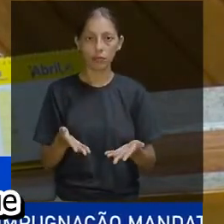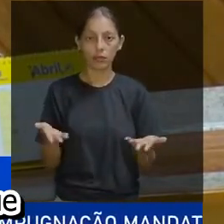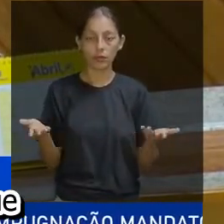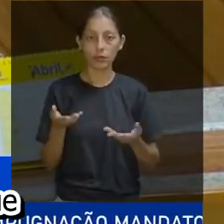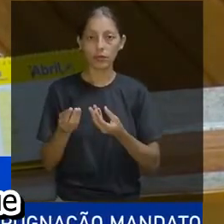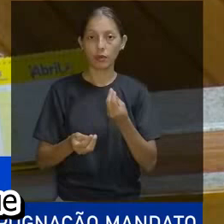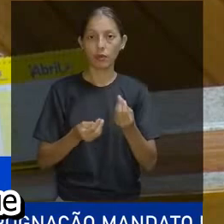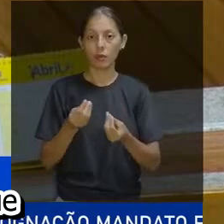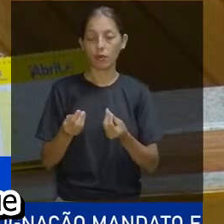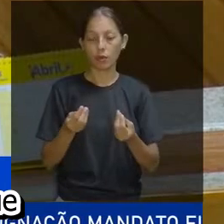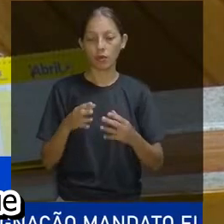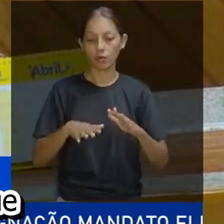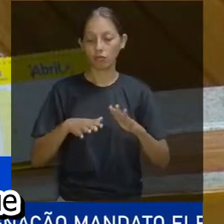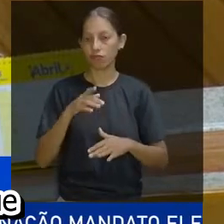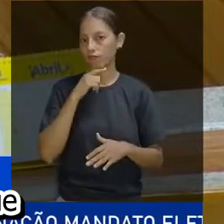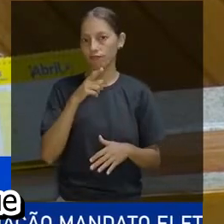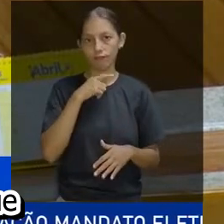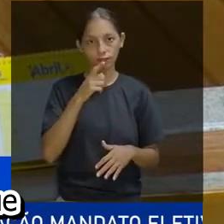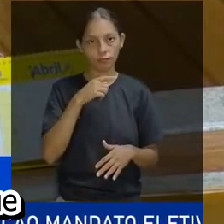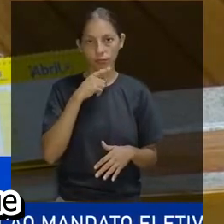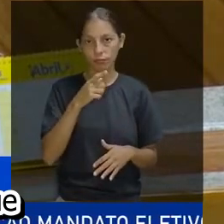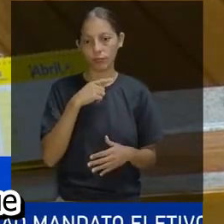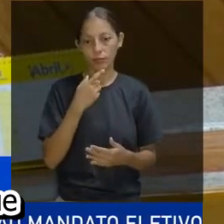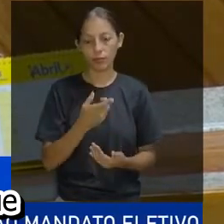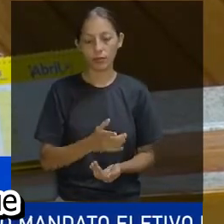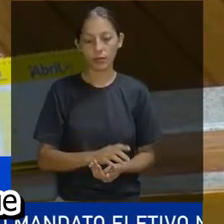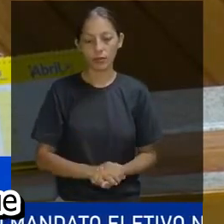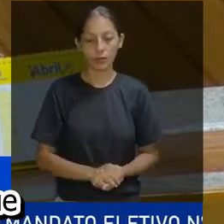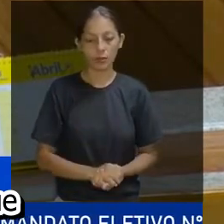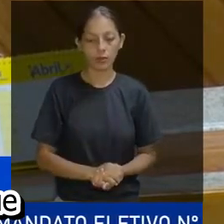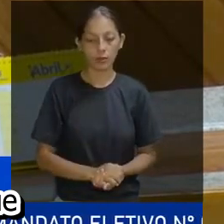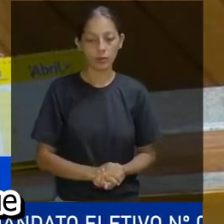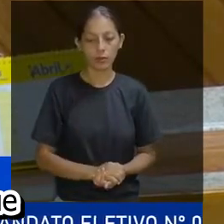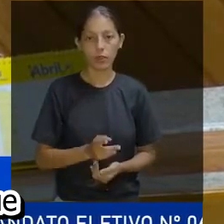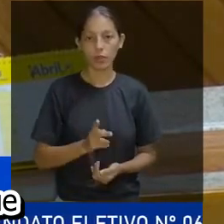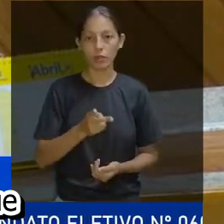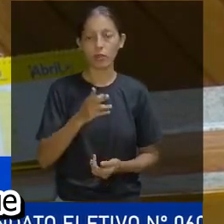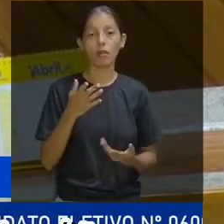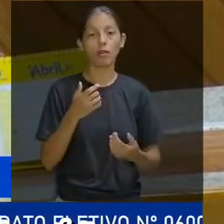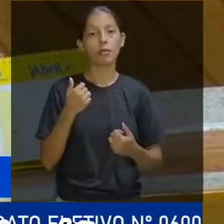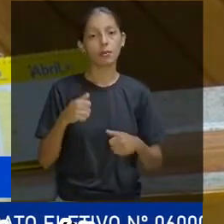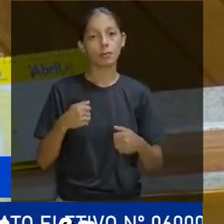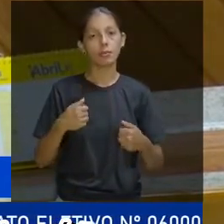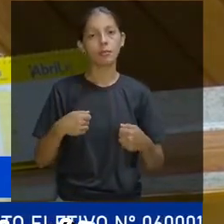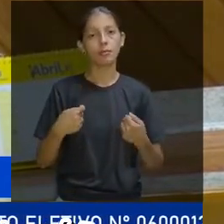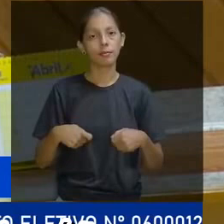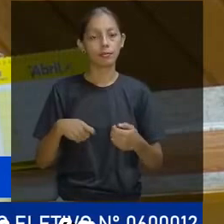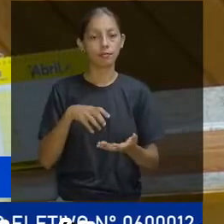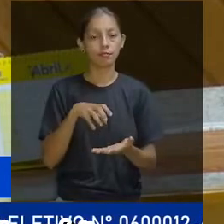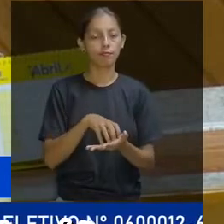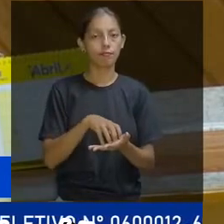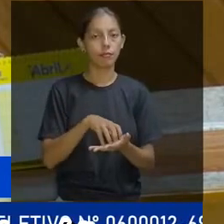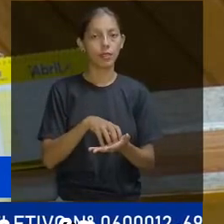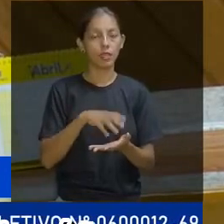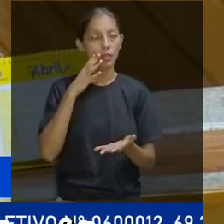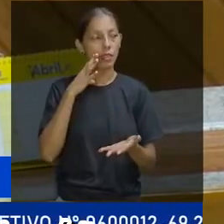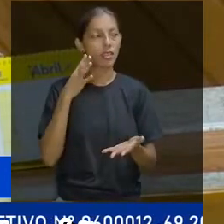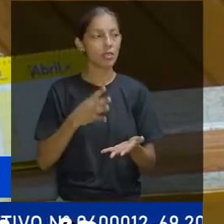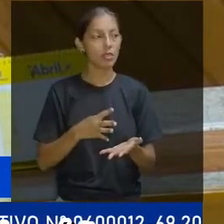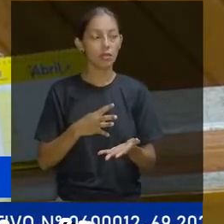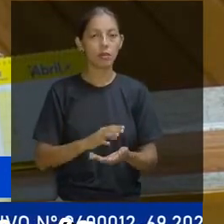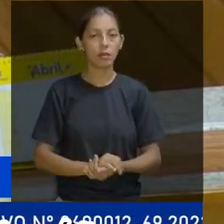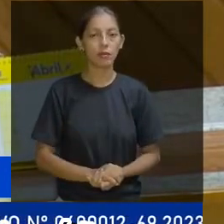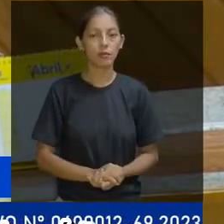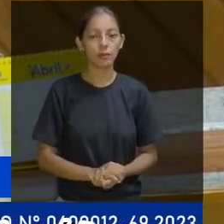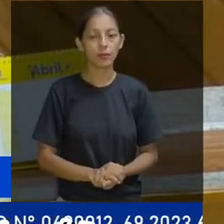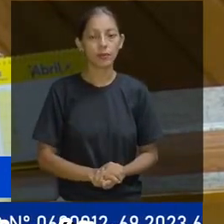teria como proceder essa pretensão, me parece que era melhor enfrentarmos o mérito, avançarmos e irmos ao mérito por conta